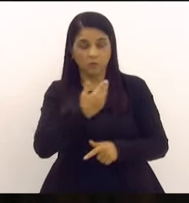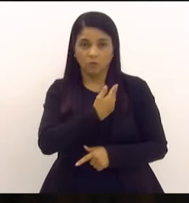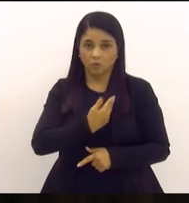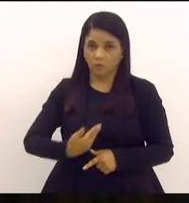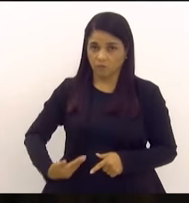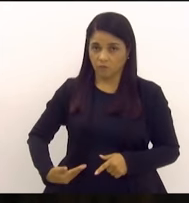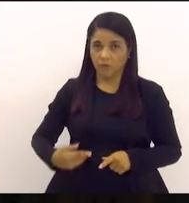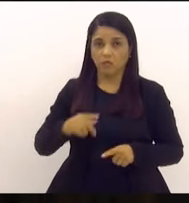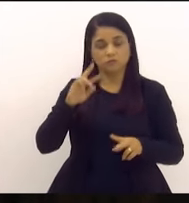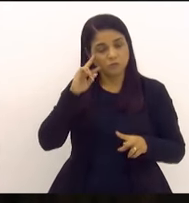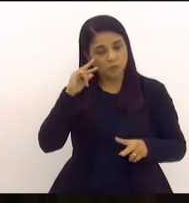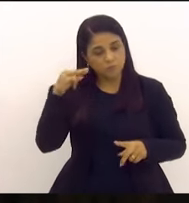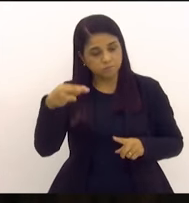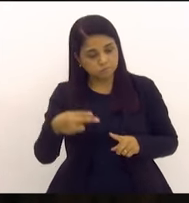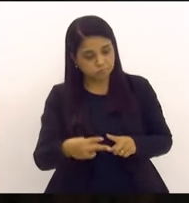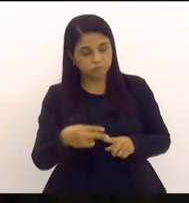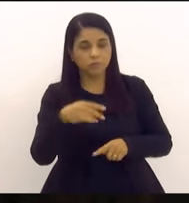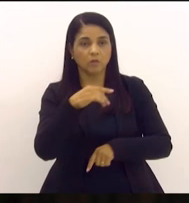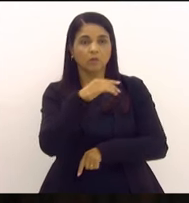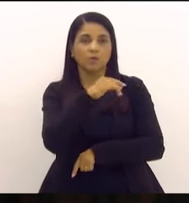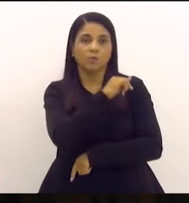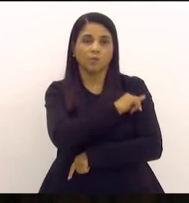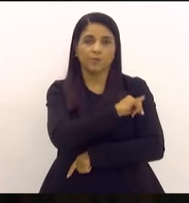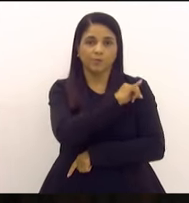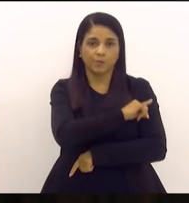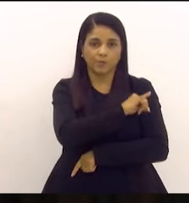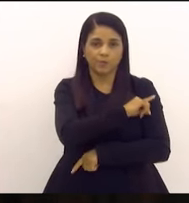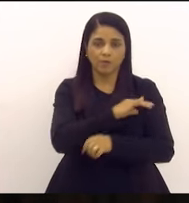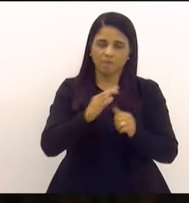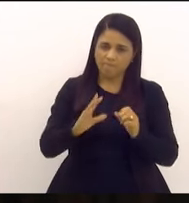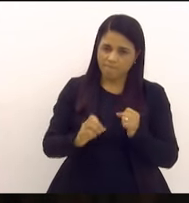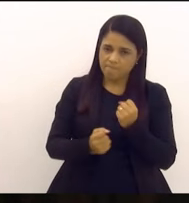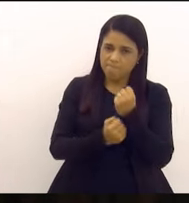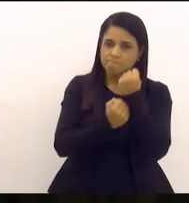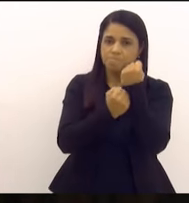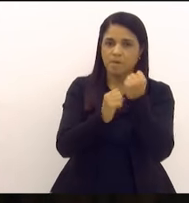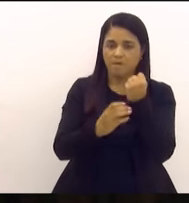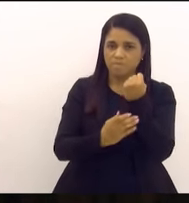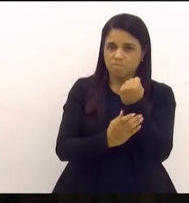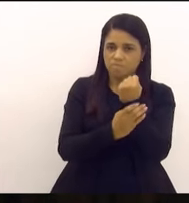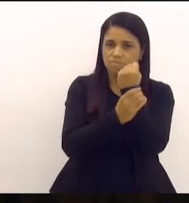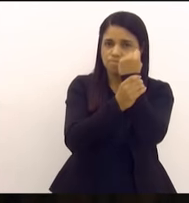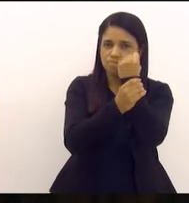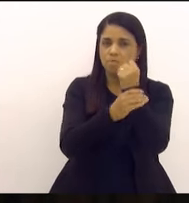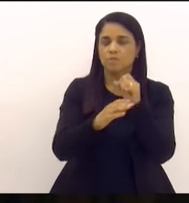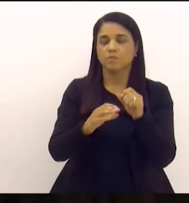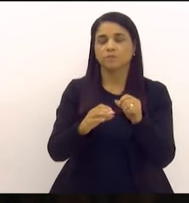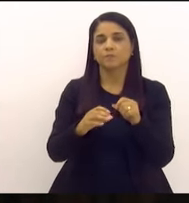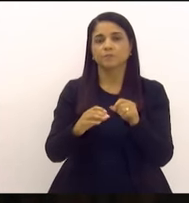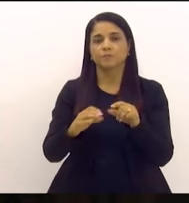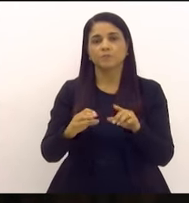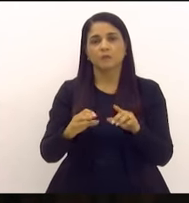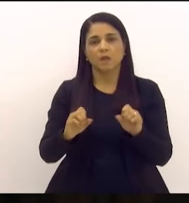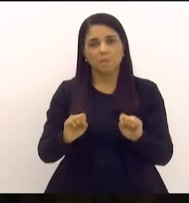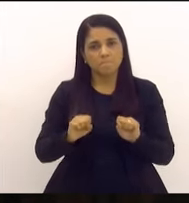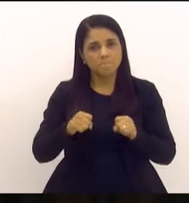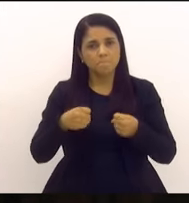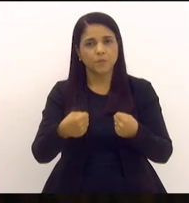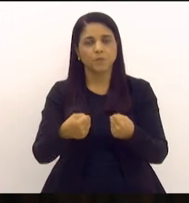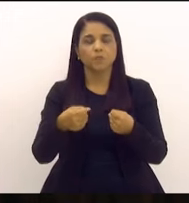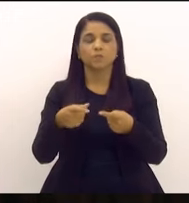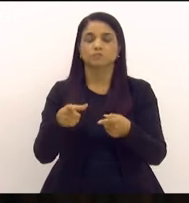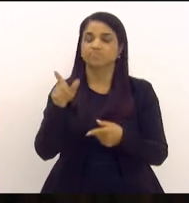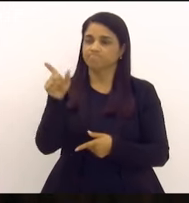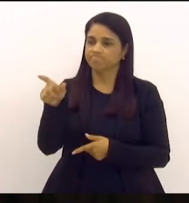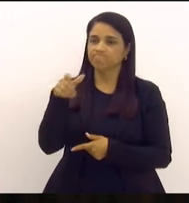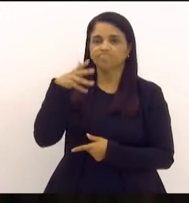tido esses olhos aqui com o Rio, essa força que está dando na questão da segurança pública. Então, apenas fazer uma parte da fala de Vossa